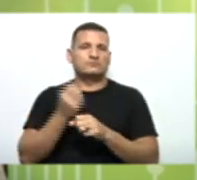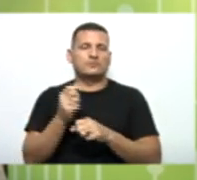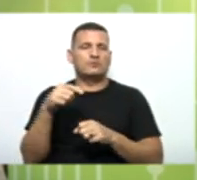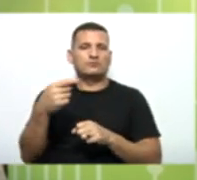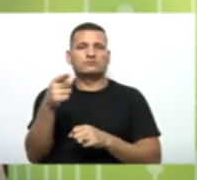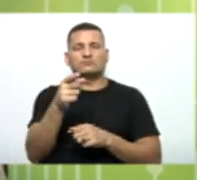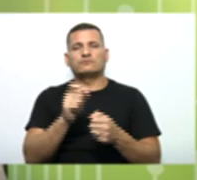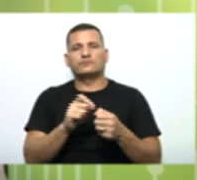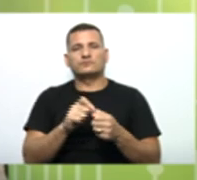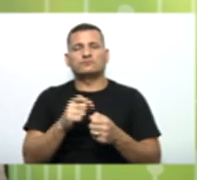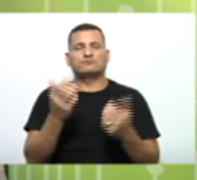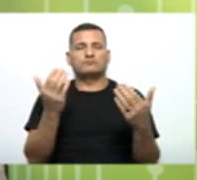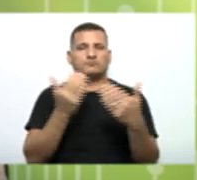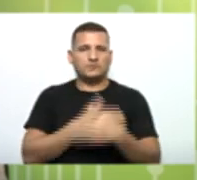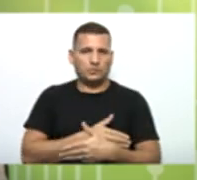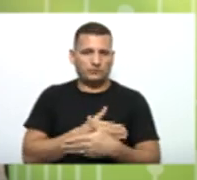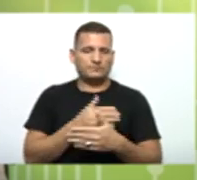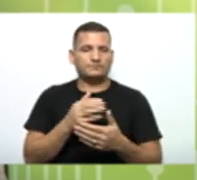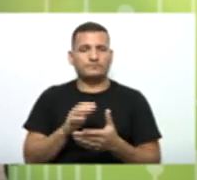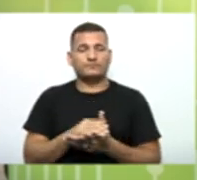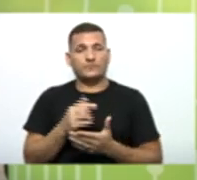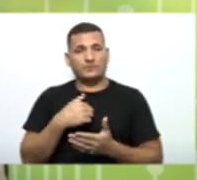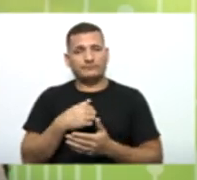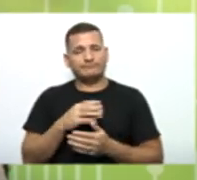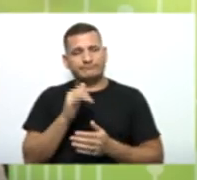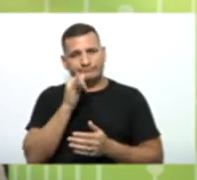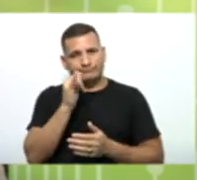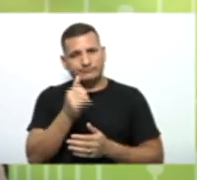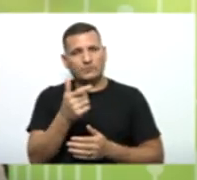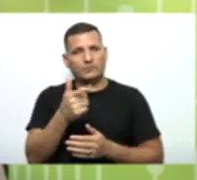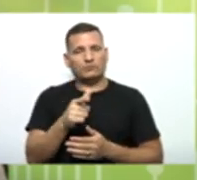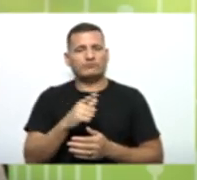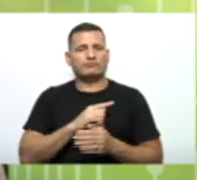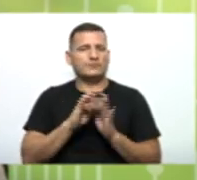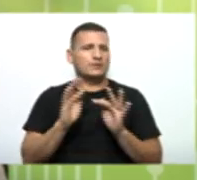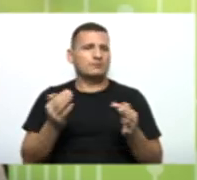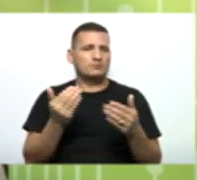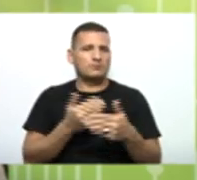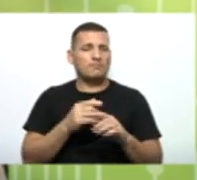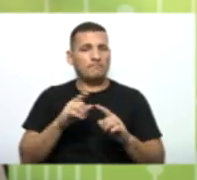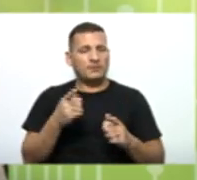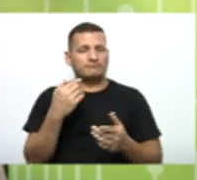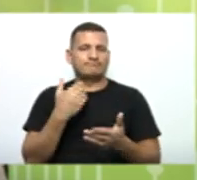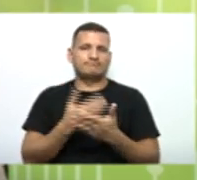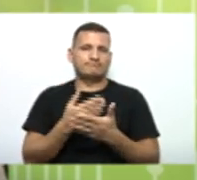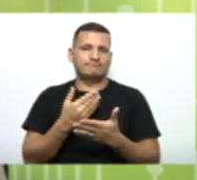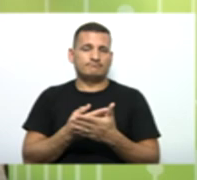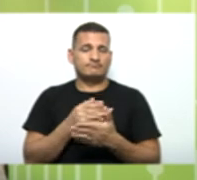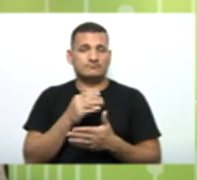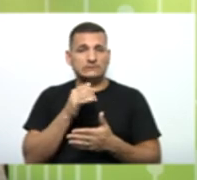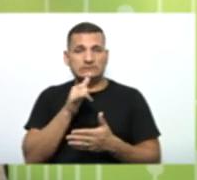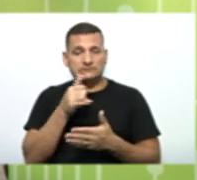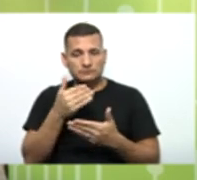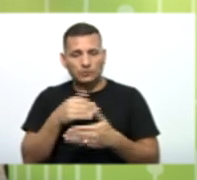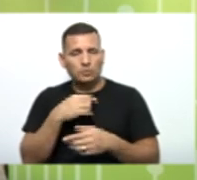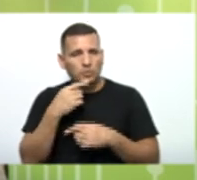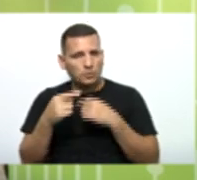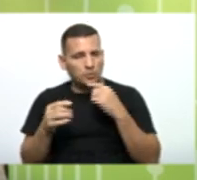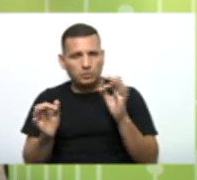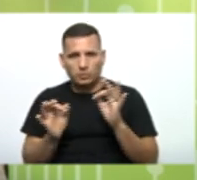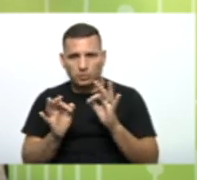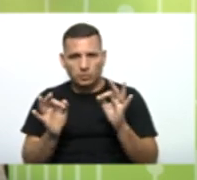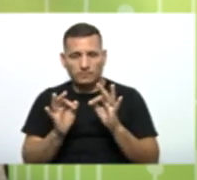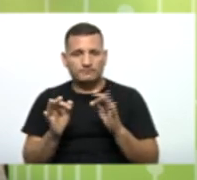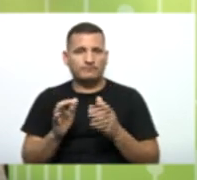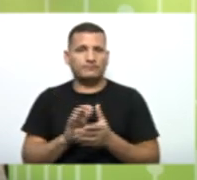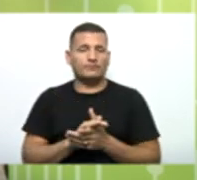a avaliação de vocês. Volto a falar que está bem simples, mas estudem para não ficar com nenhuma dúvida lá na hora. E olha aqui as atividades de